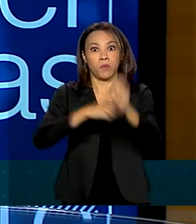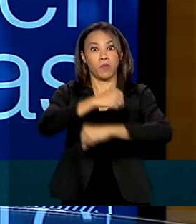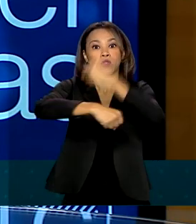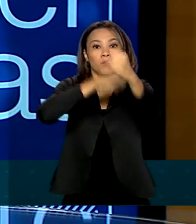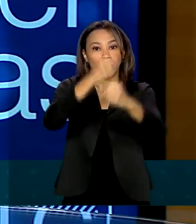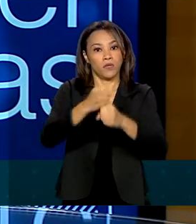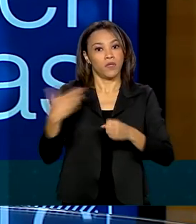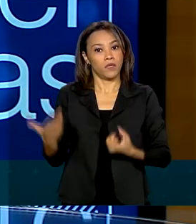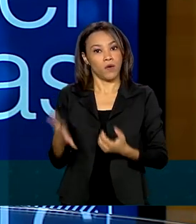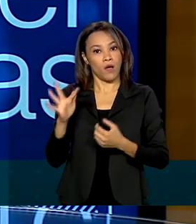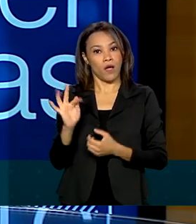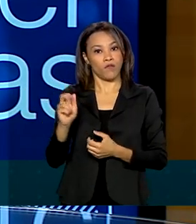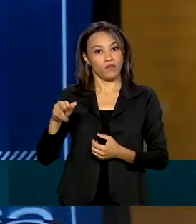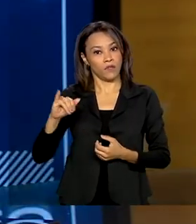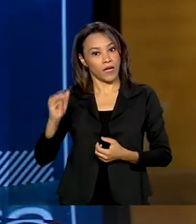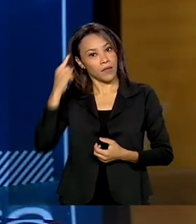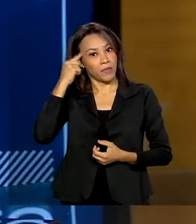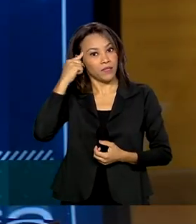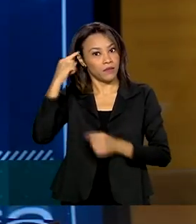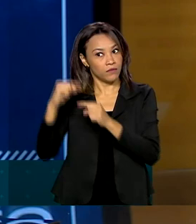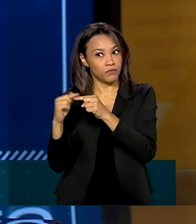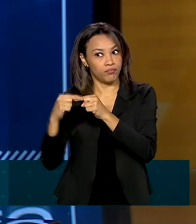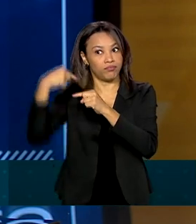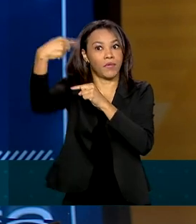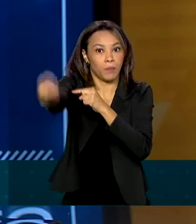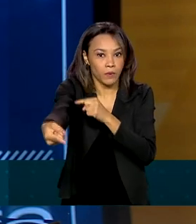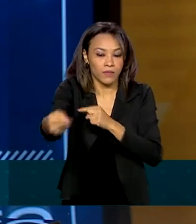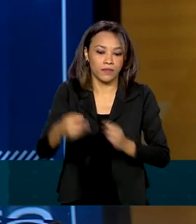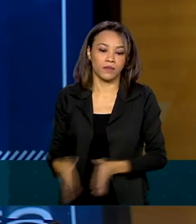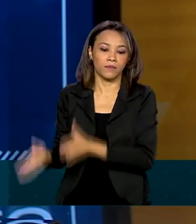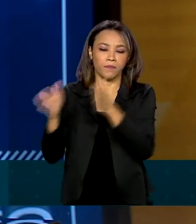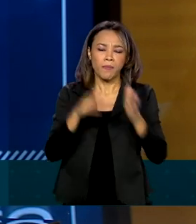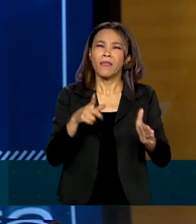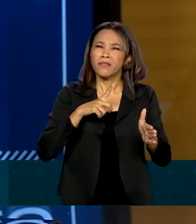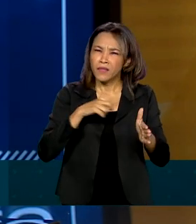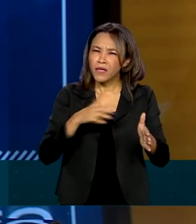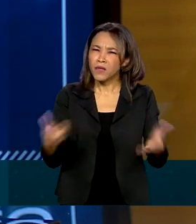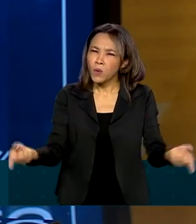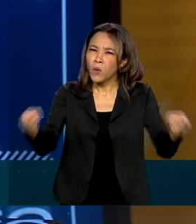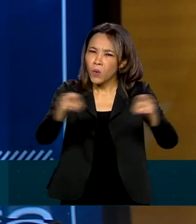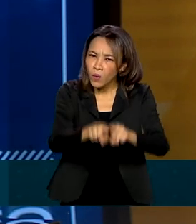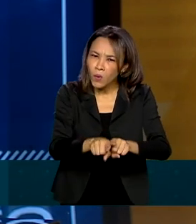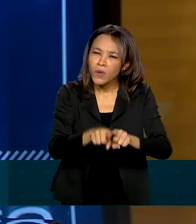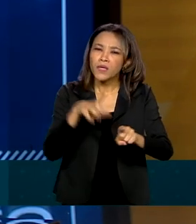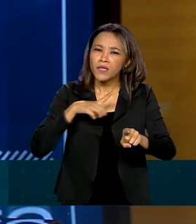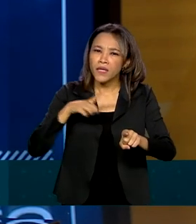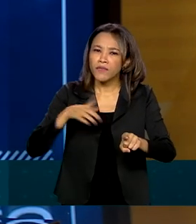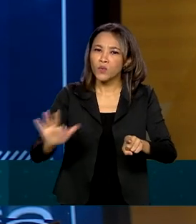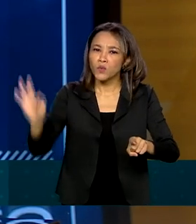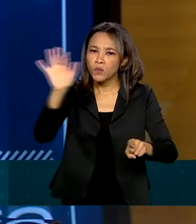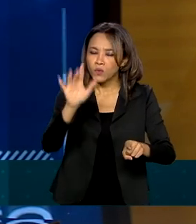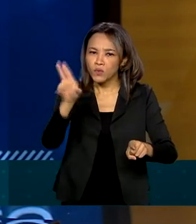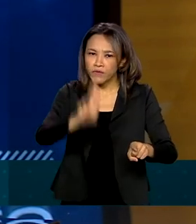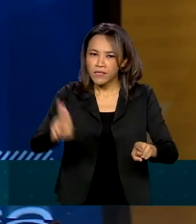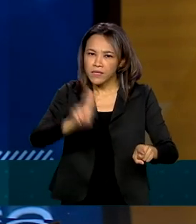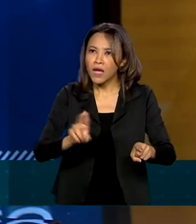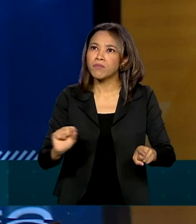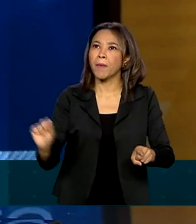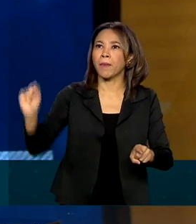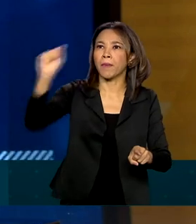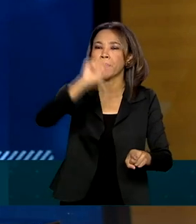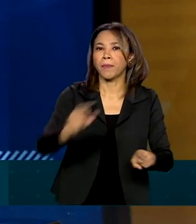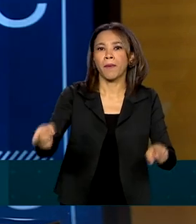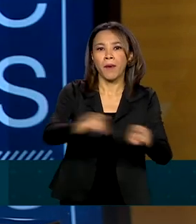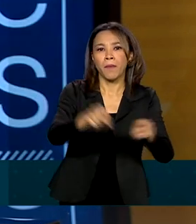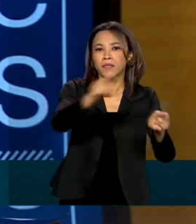Então, a FUNAI já tá pensando nisso lá na frente. Tem também esse convênio que a FUNAI estabeleceu com várias universidades no país pra promover